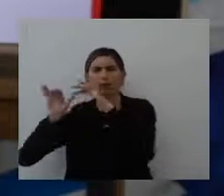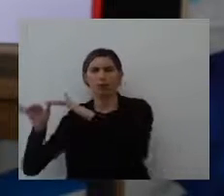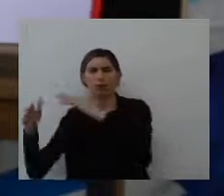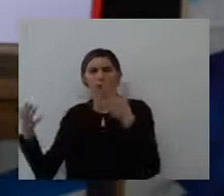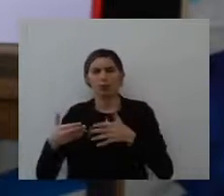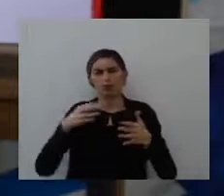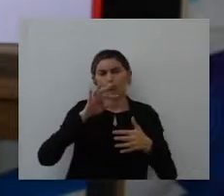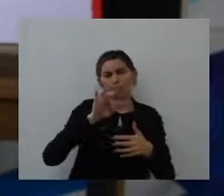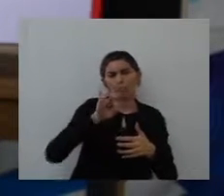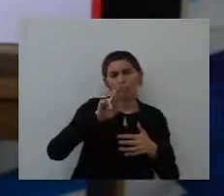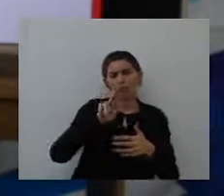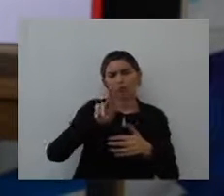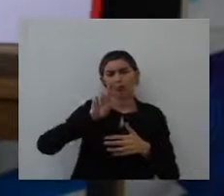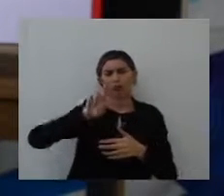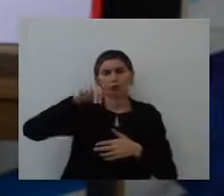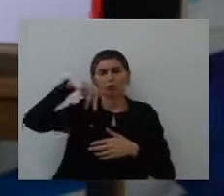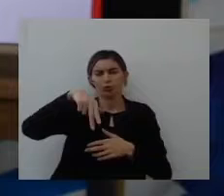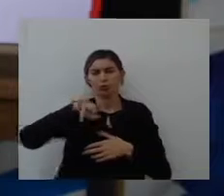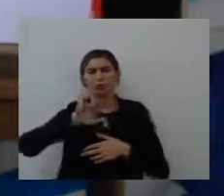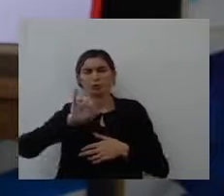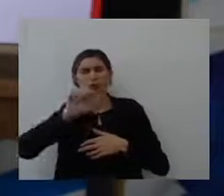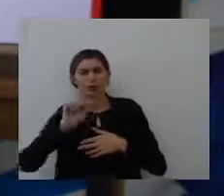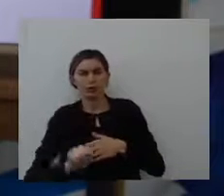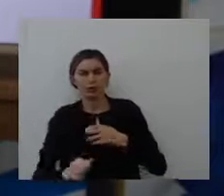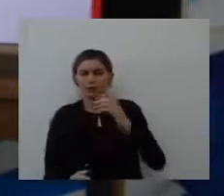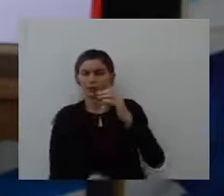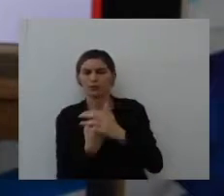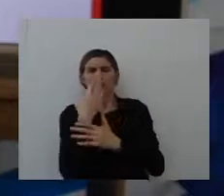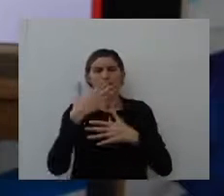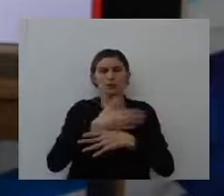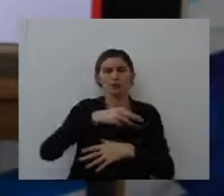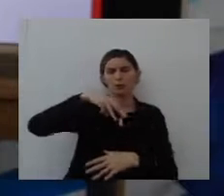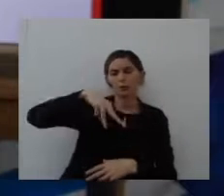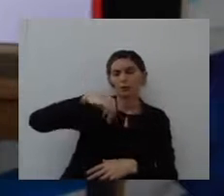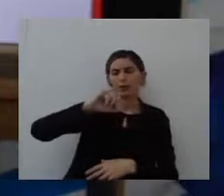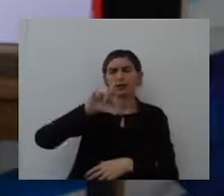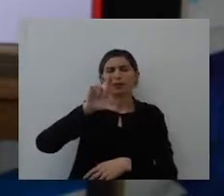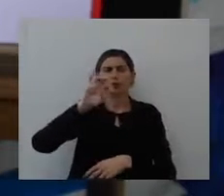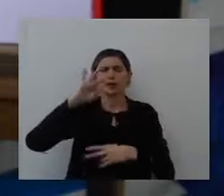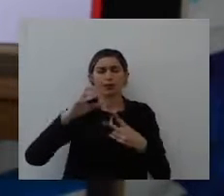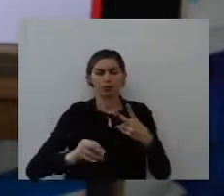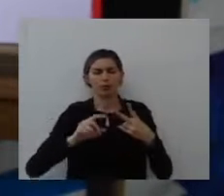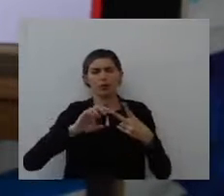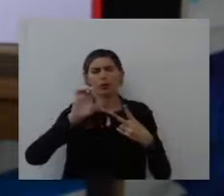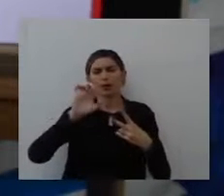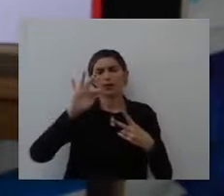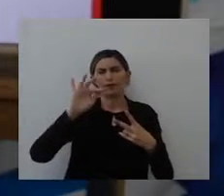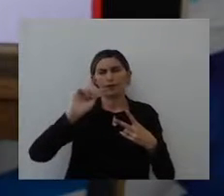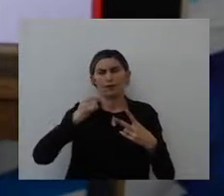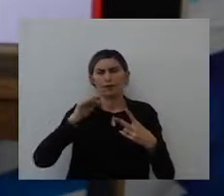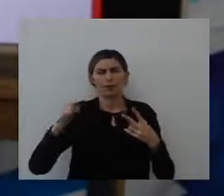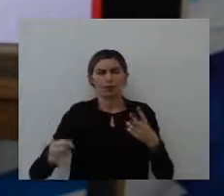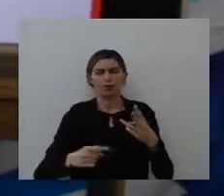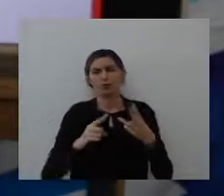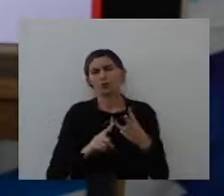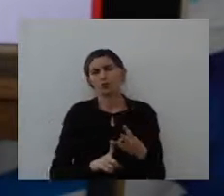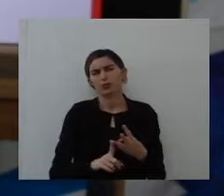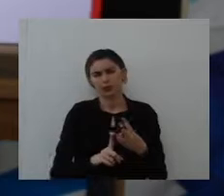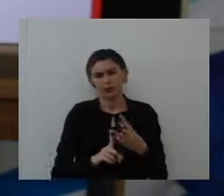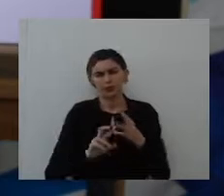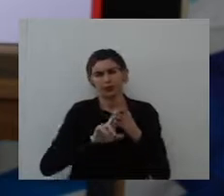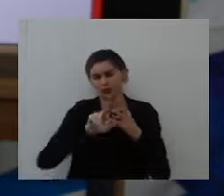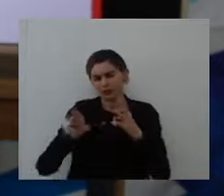atual Turquia, futuramente surgiriam as cidades de Mileto, Éfeso e Halicarnasso.